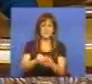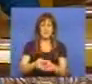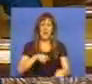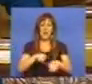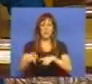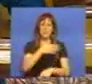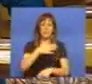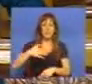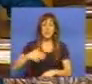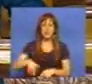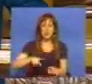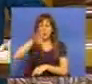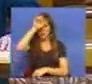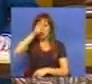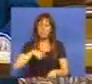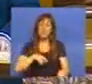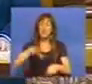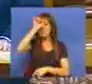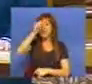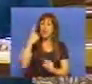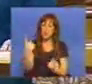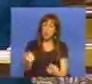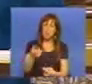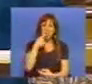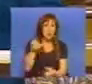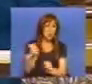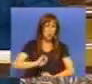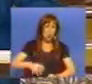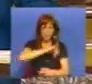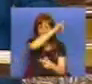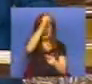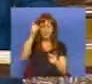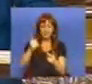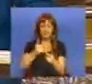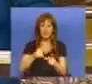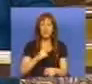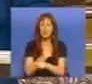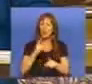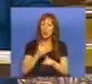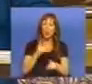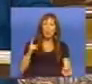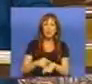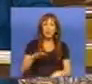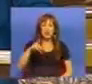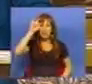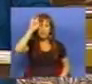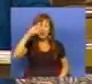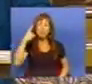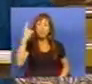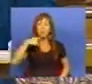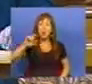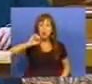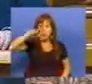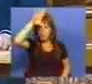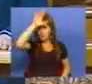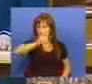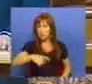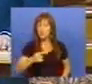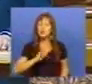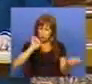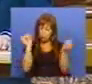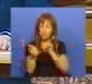Governo, um ministro e uma política sem remédio. A segunda, que as justificações de José Sócrates revelam que o Primeiro-Ministro